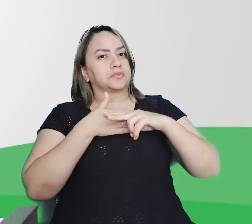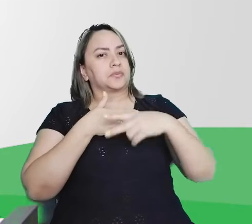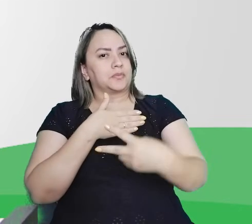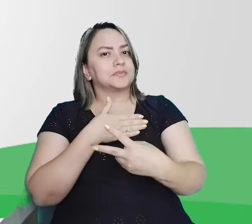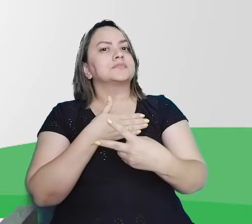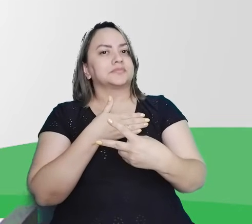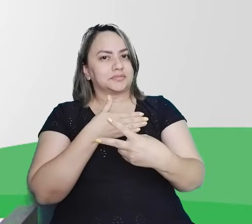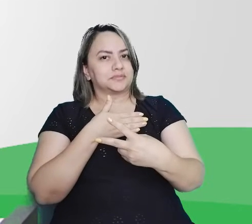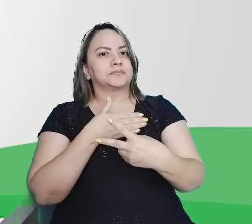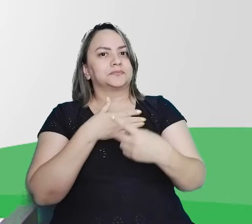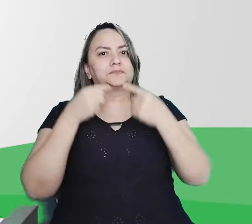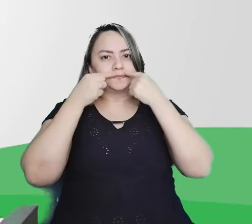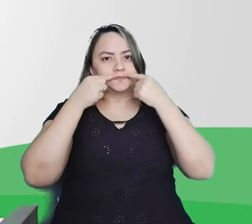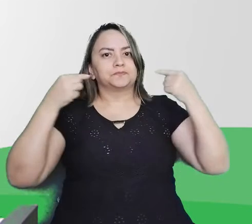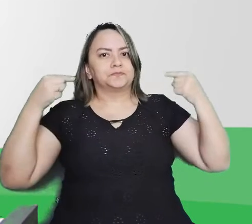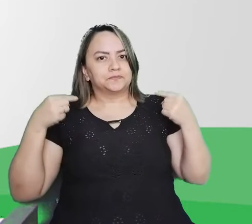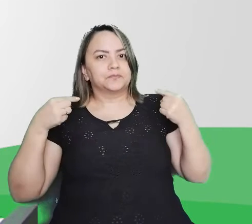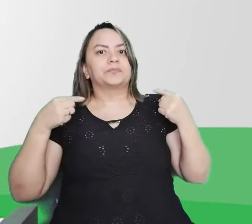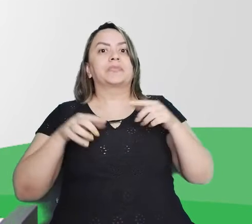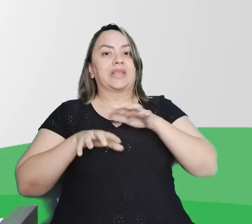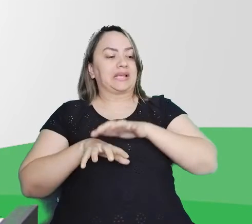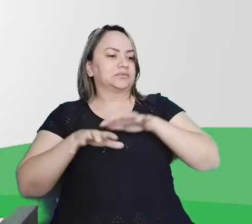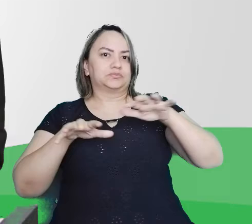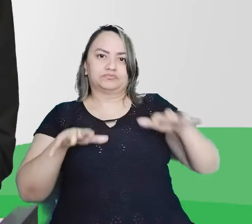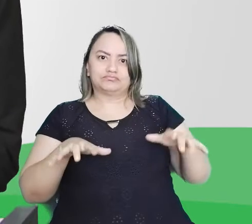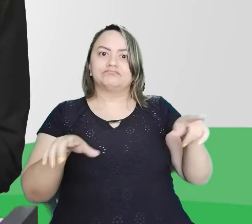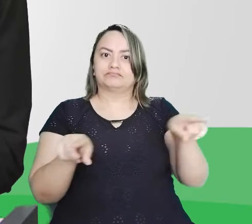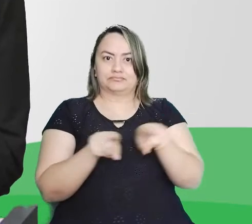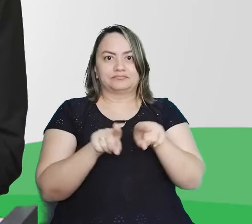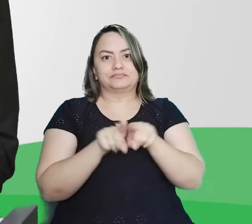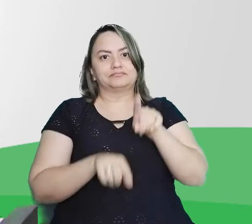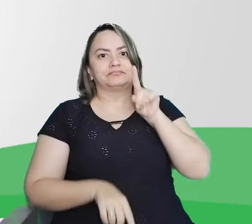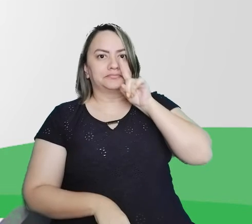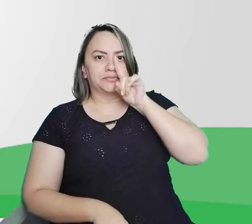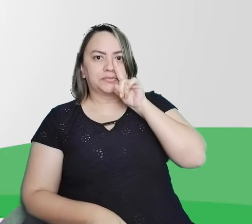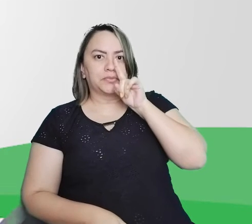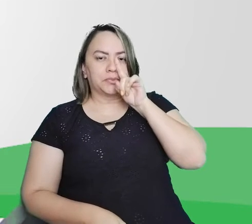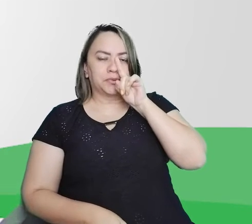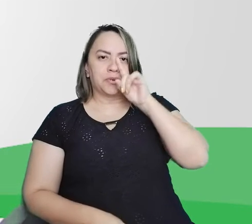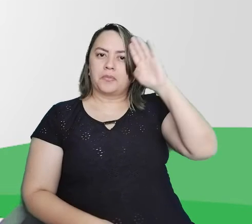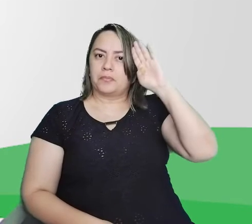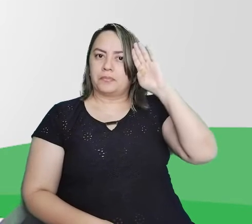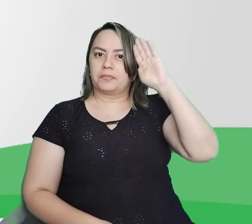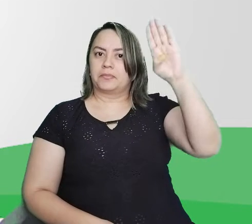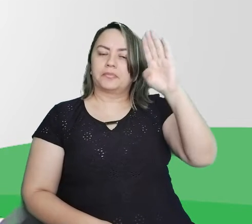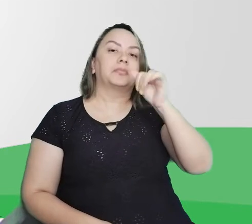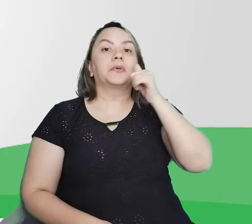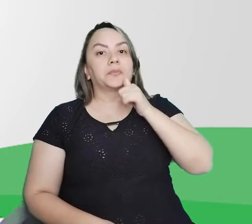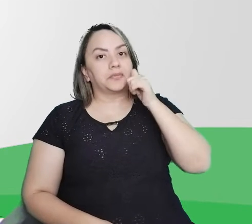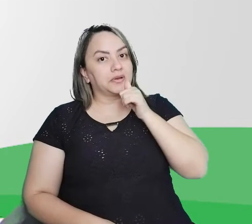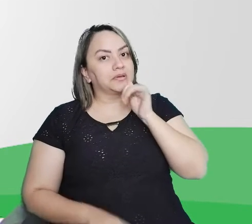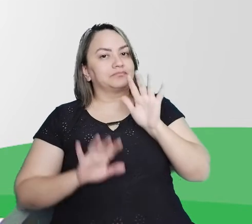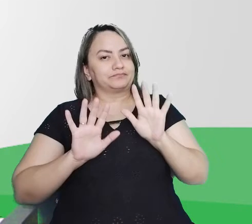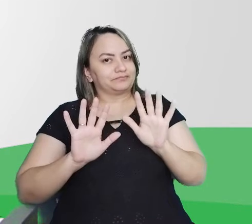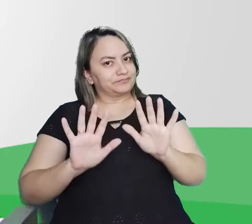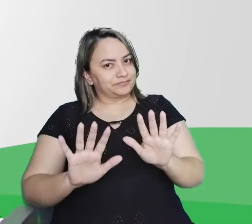podem ser excludentes e até mesmo perigosa, principalmente para as mulheres. Mas calma